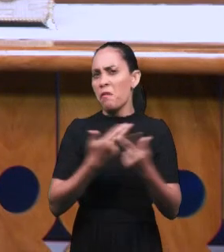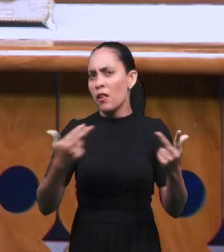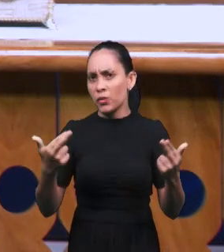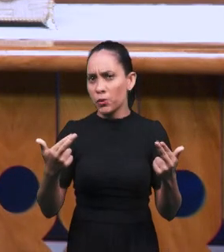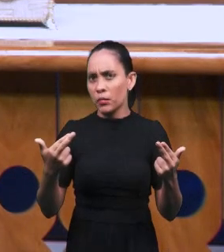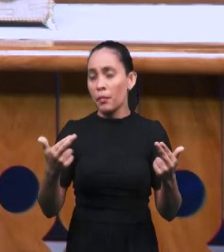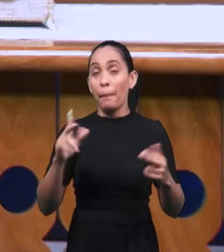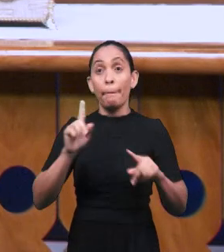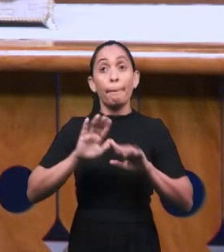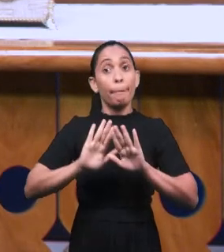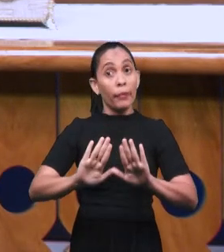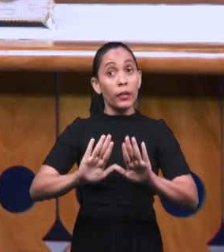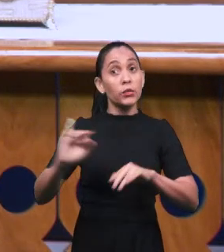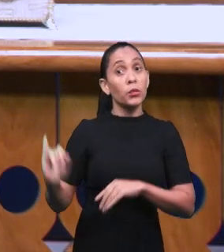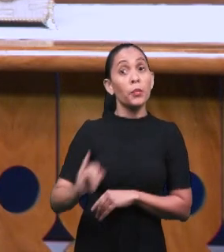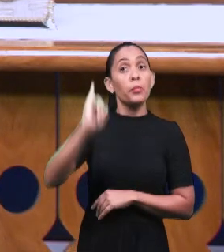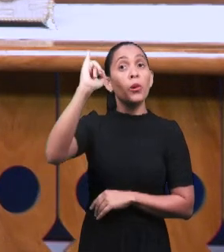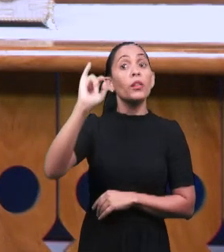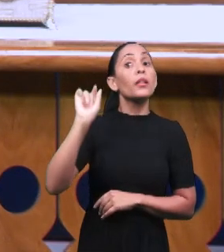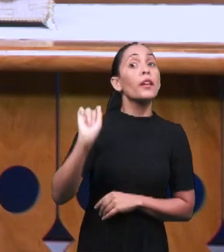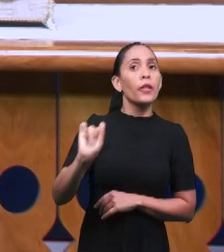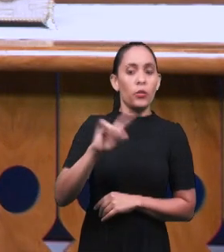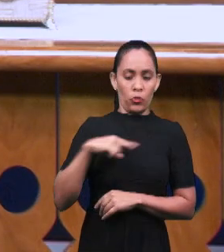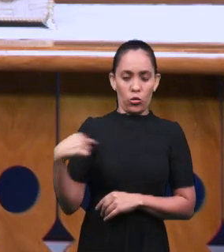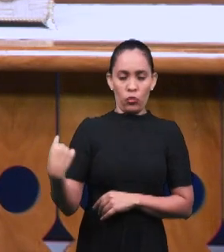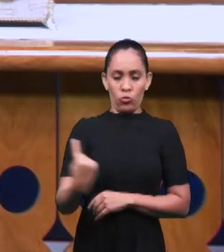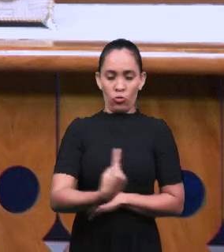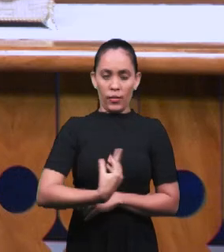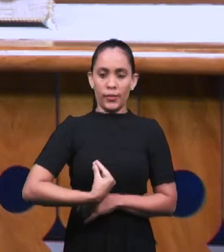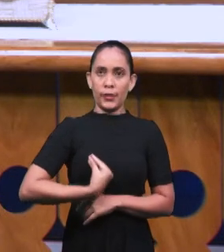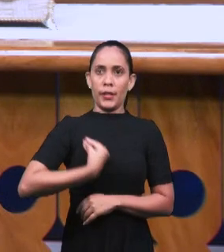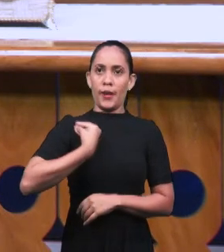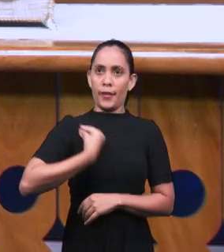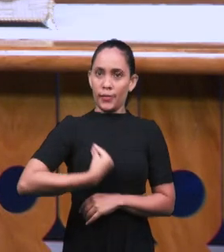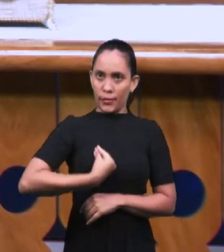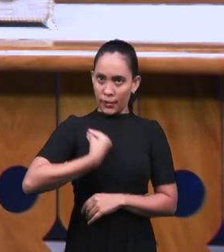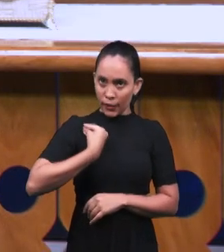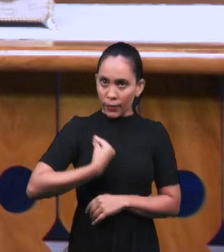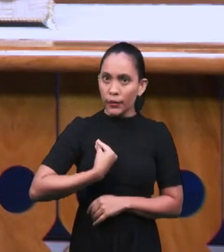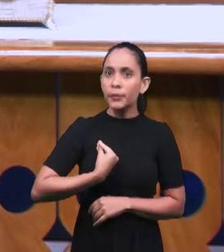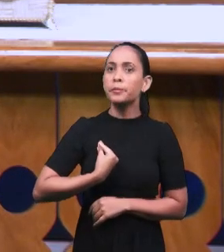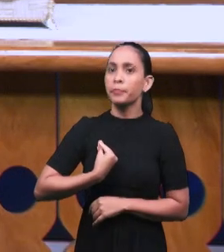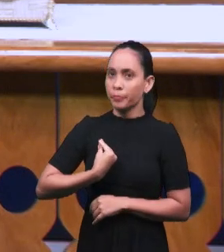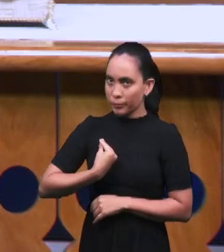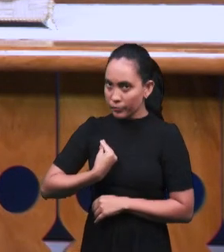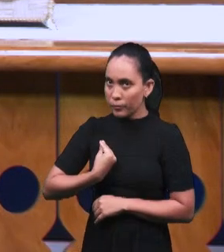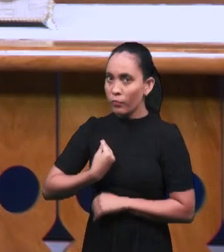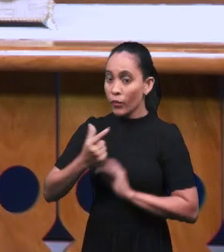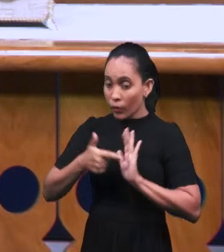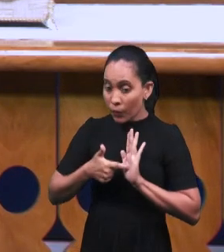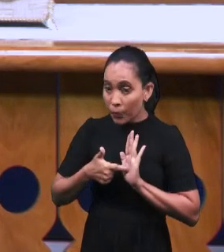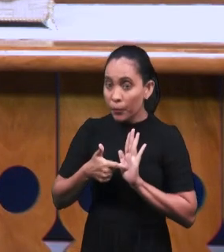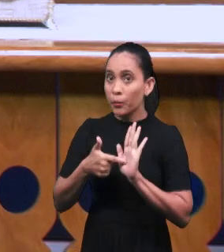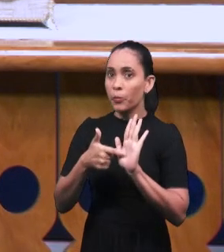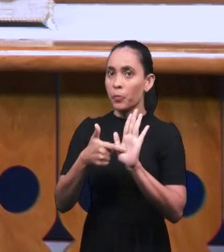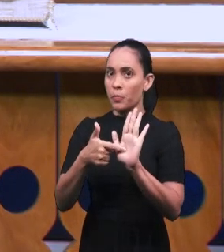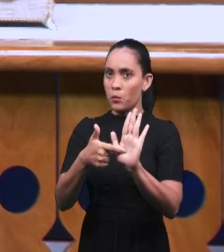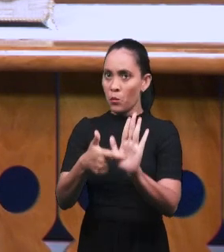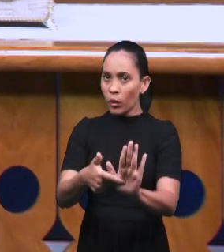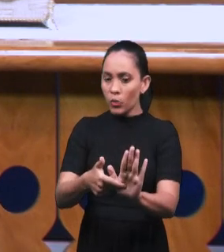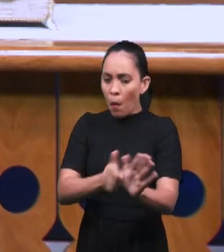é saber onde estamos e o marcador, os